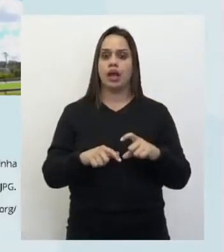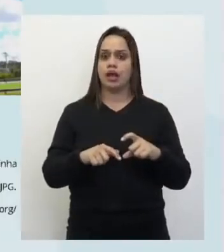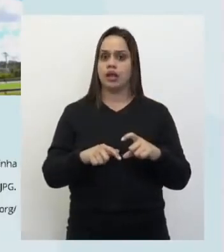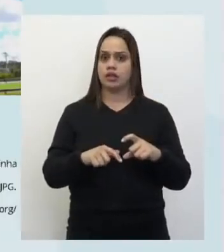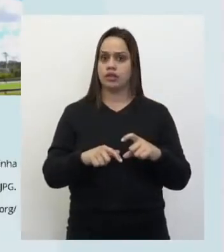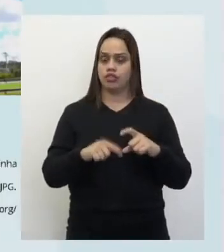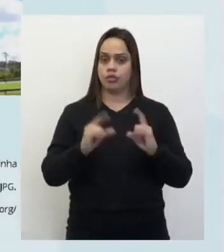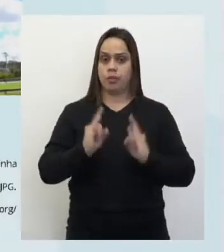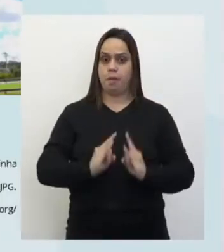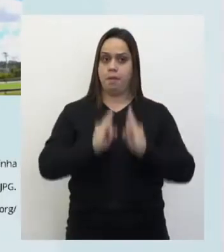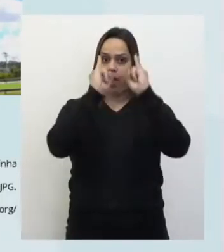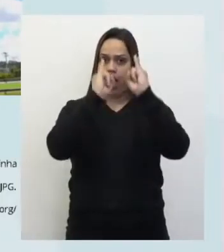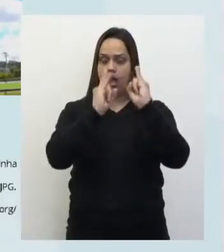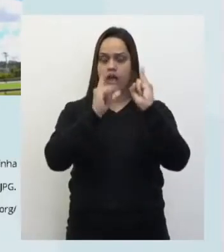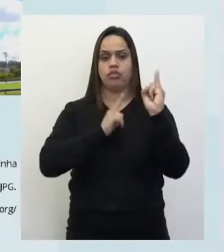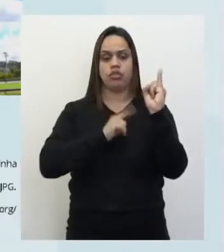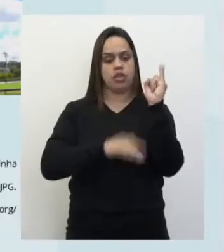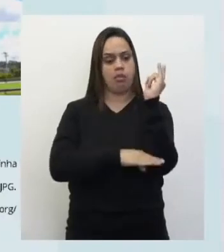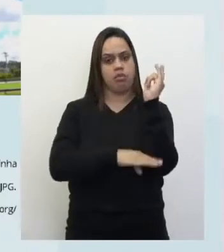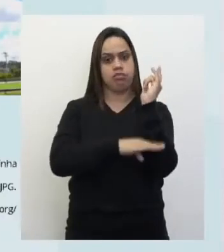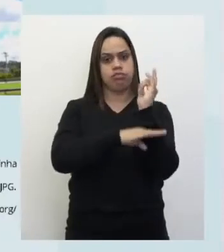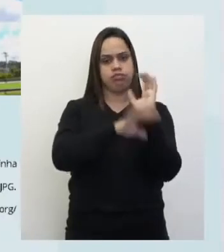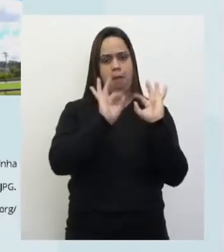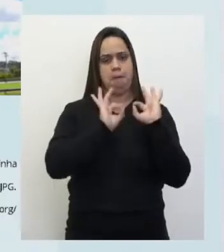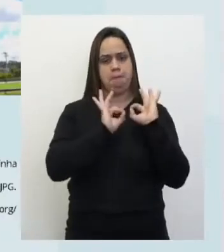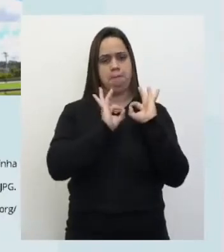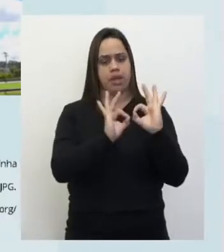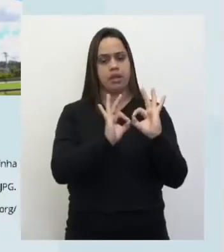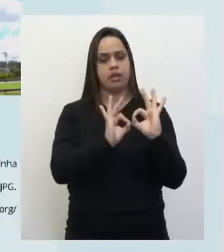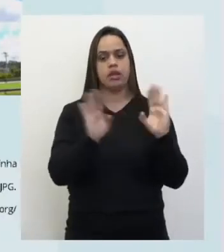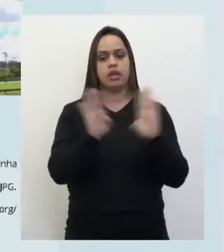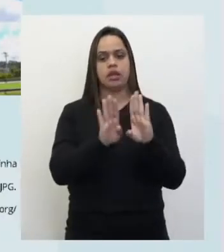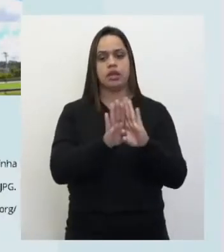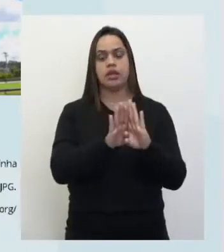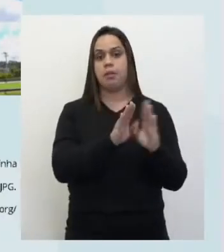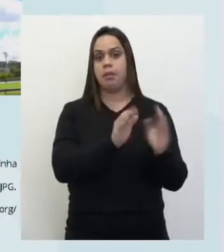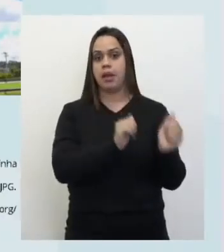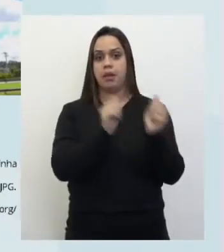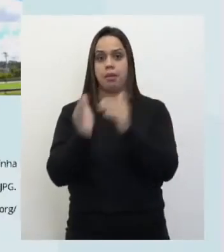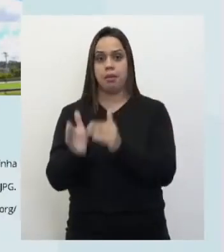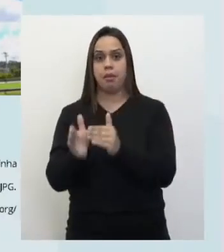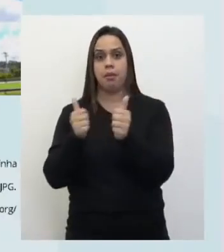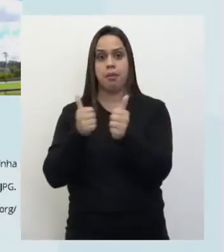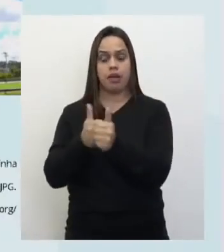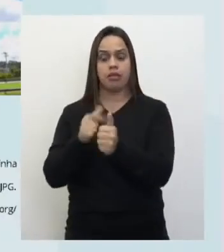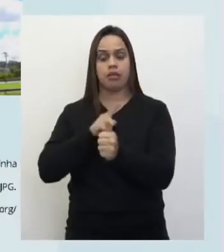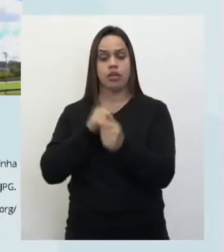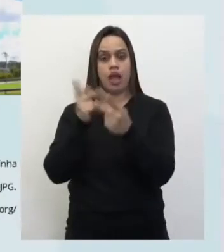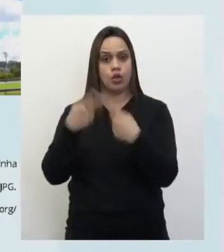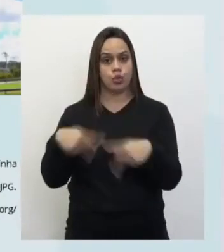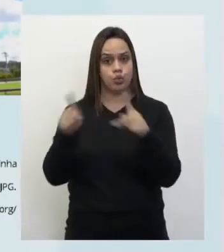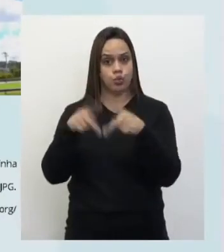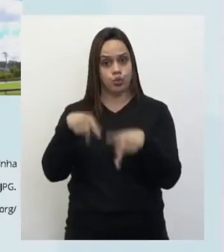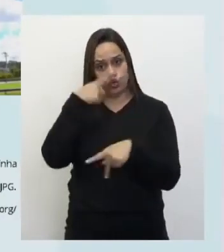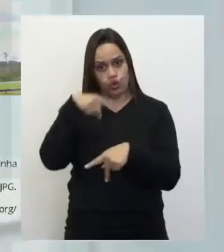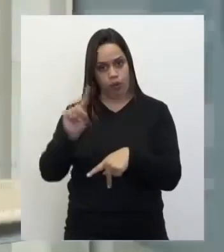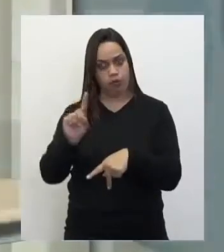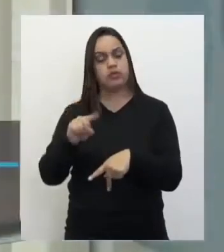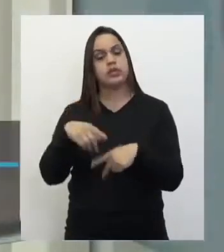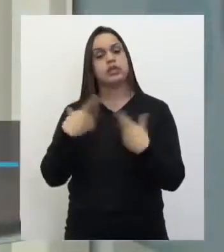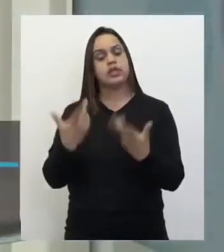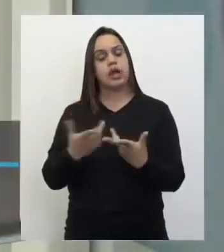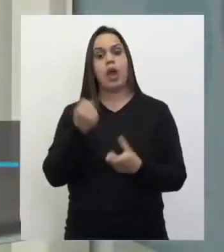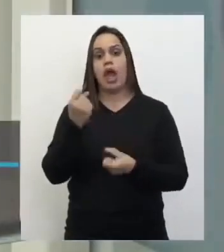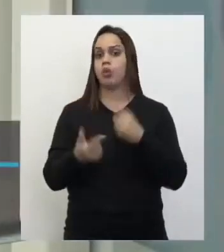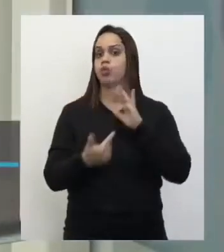são apartamentos de alto padrão e também um shopping. Então, são alguns exemplos, viu, professora,